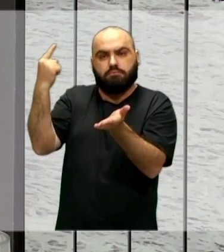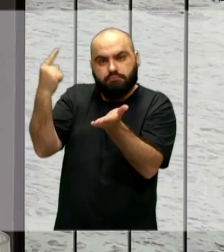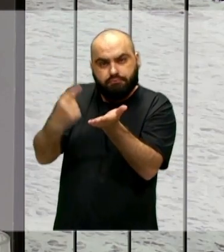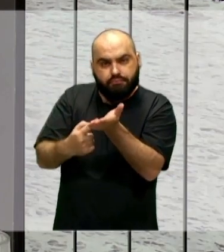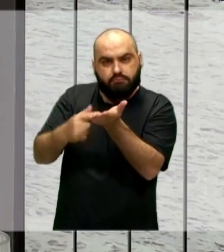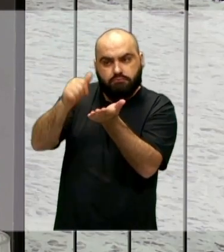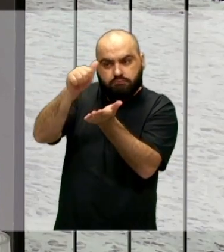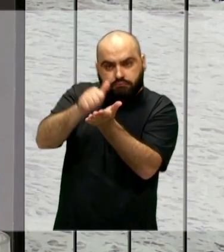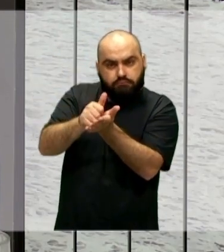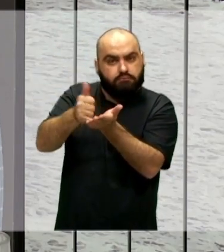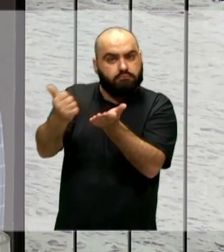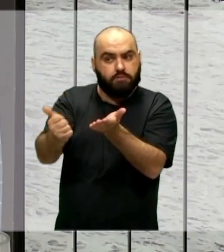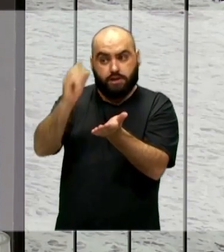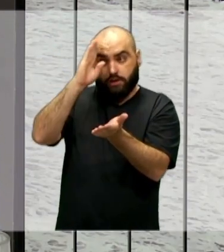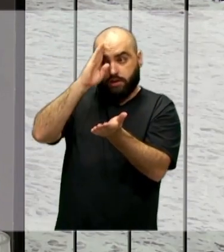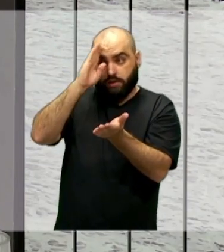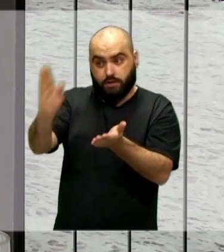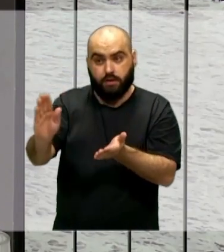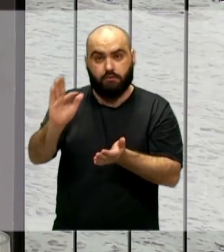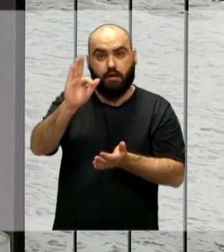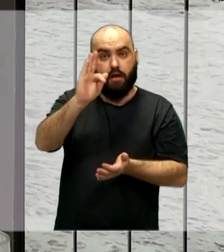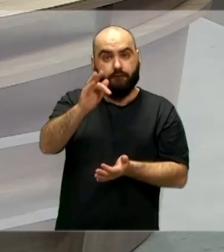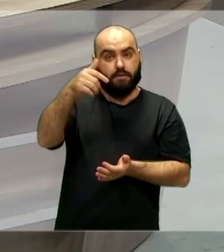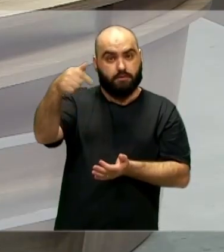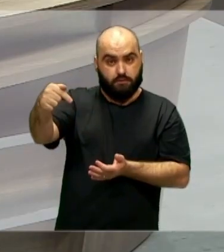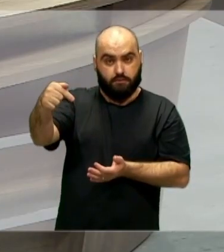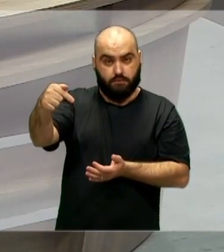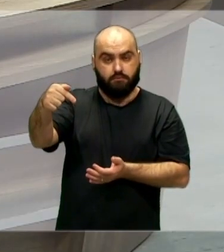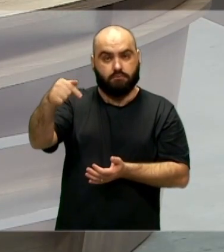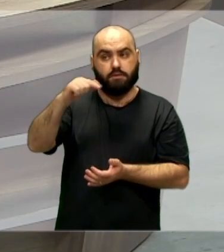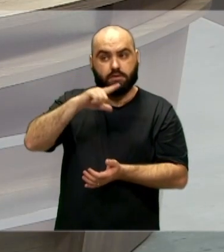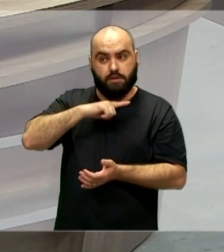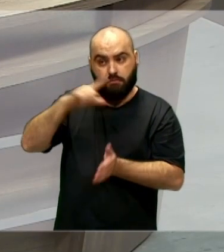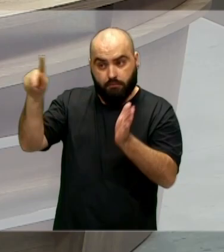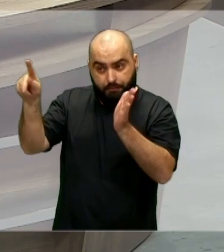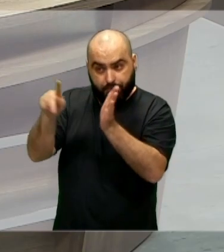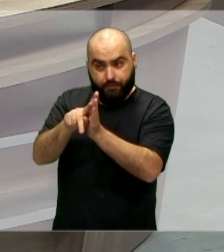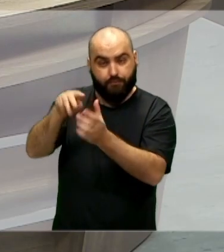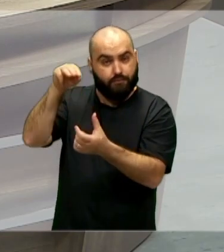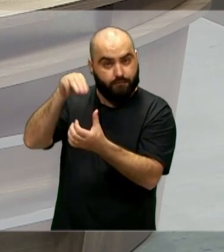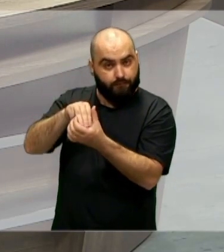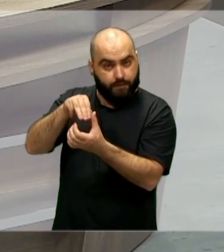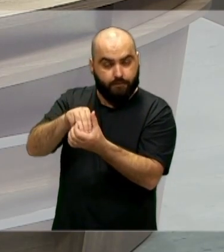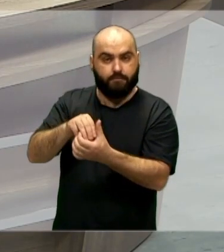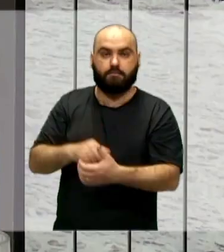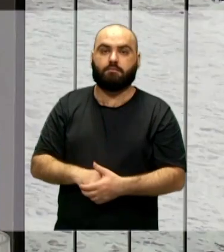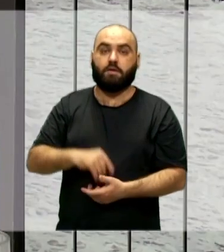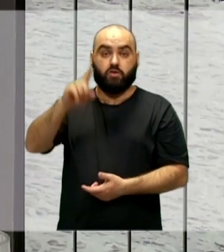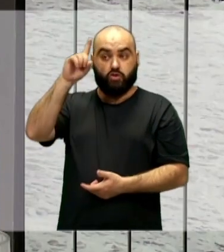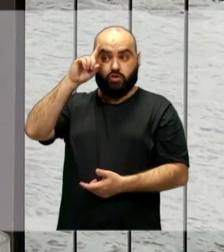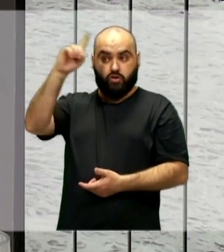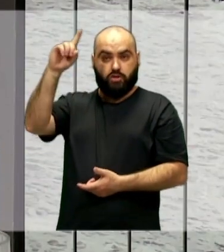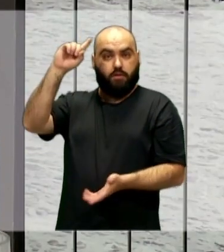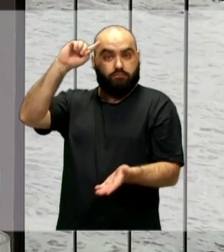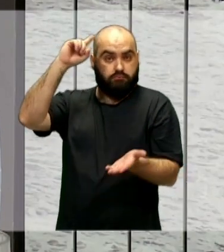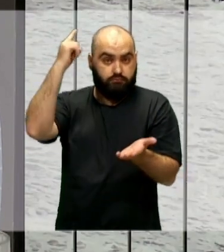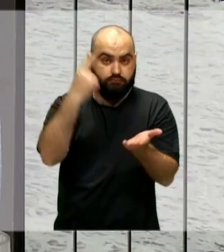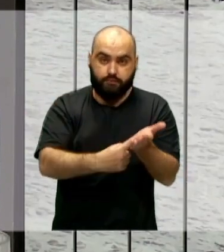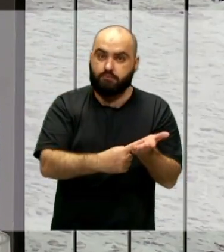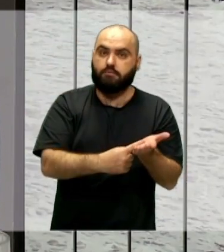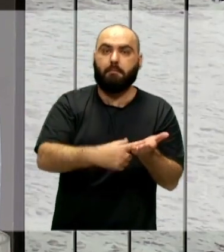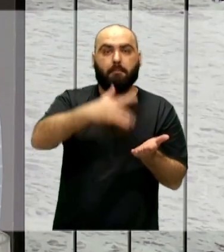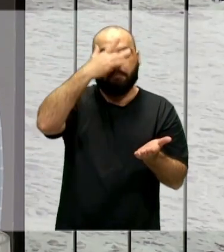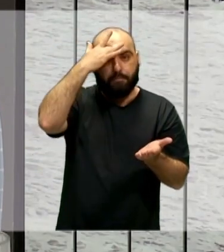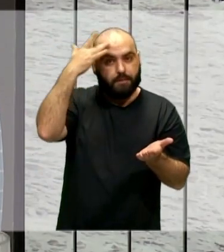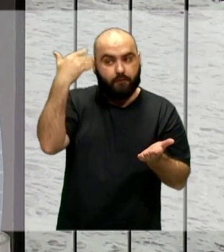consulta direto ali no bloco F7, onde funciona o ambulatório da Univale. Com a data marcada, a pessoa chega, ela passa